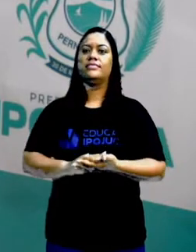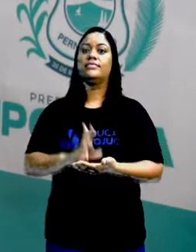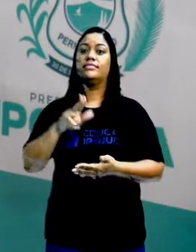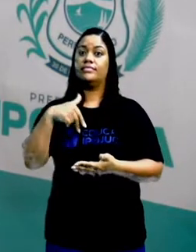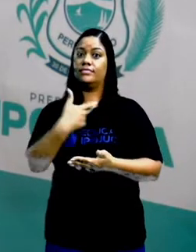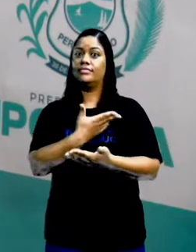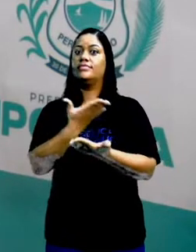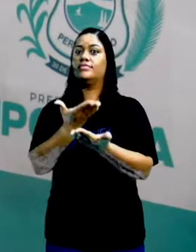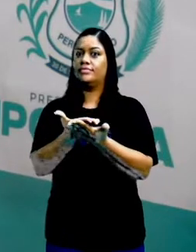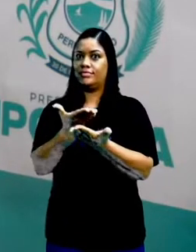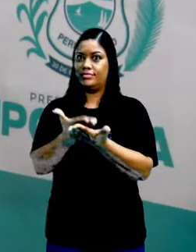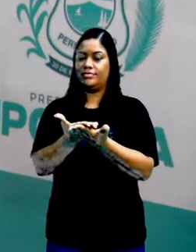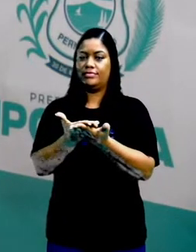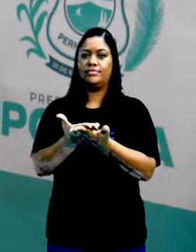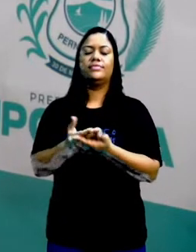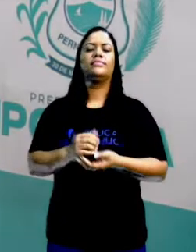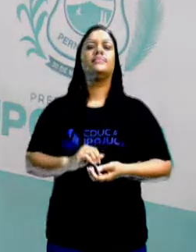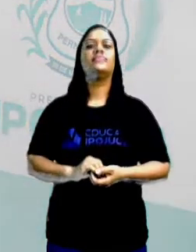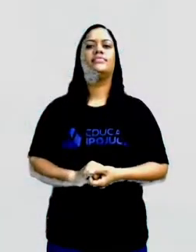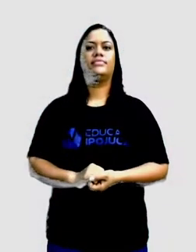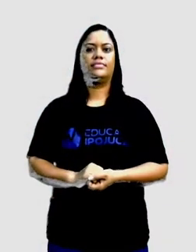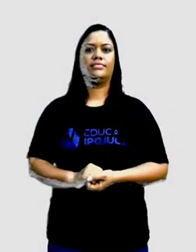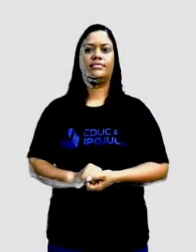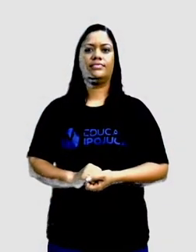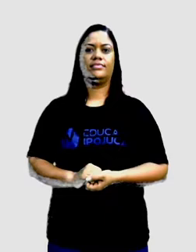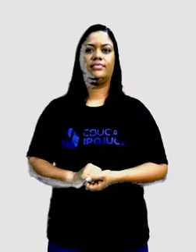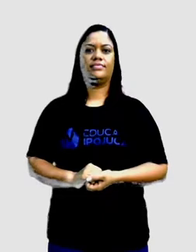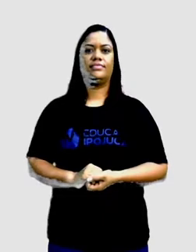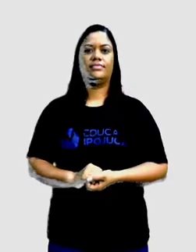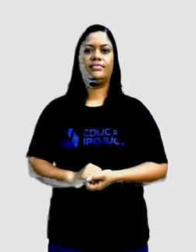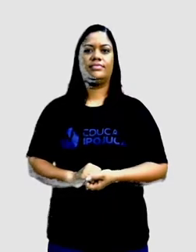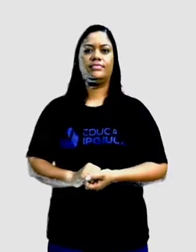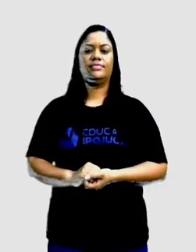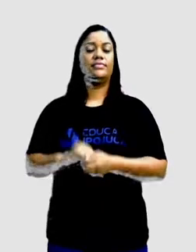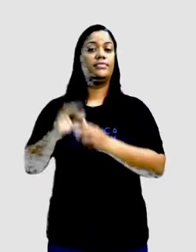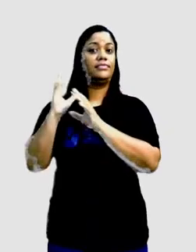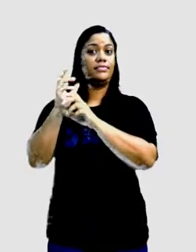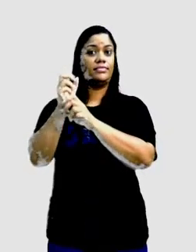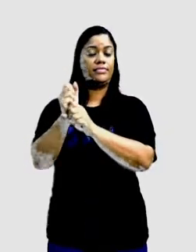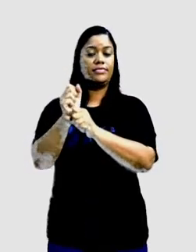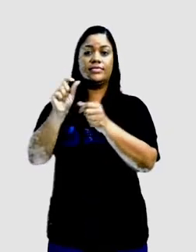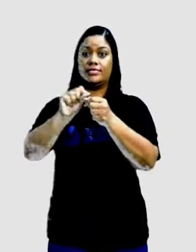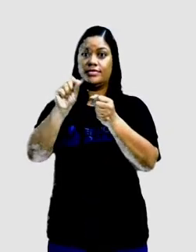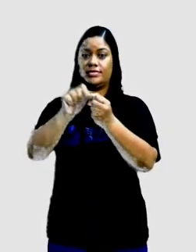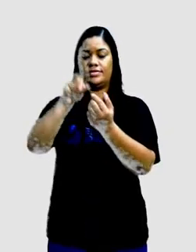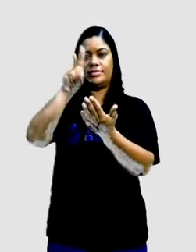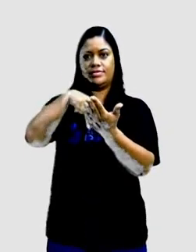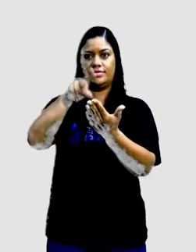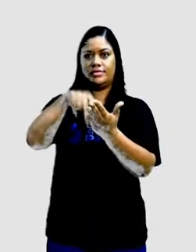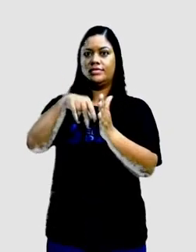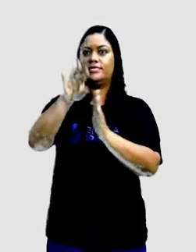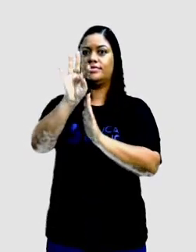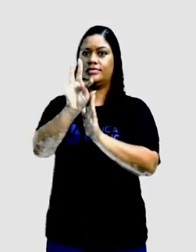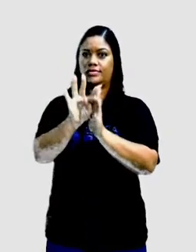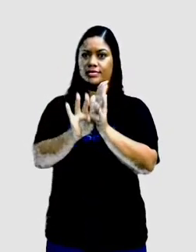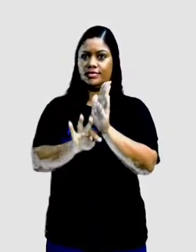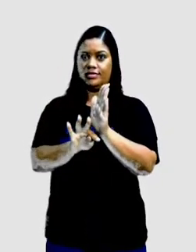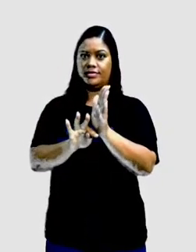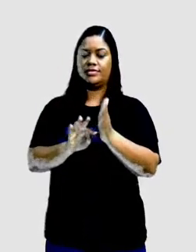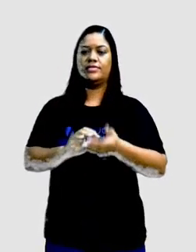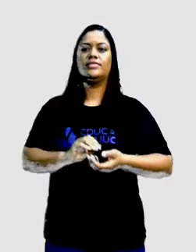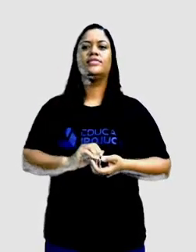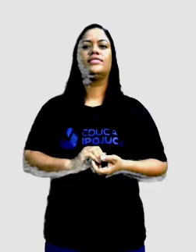o que a gente viu na última aula na aula passada então nós realizamos a leitura de textos multissemióticos como